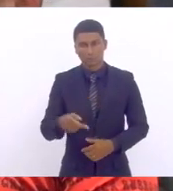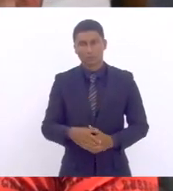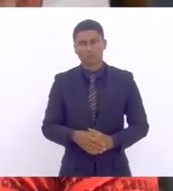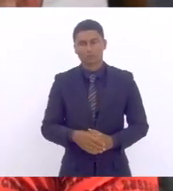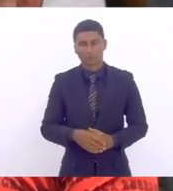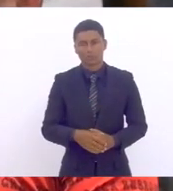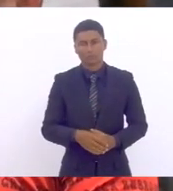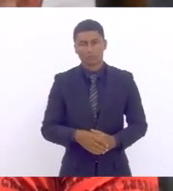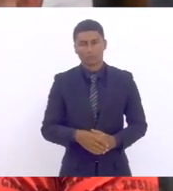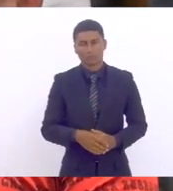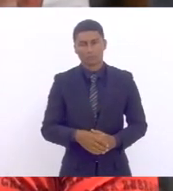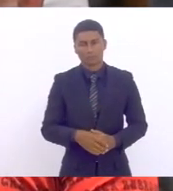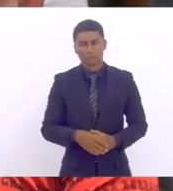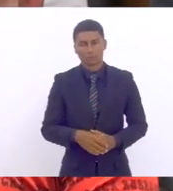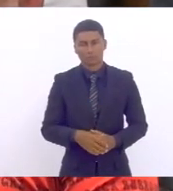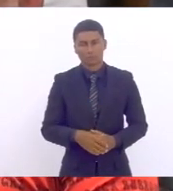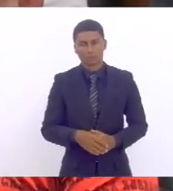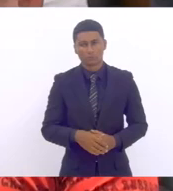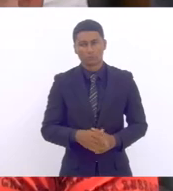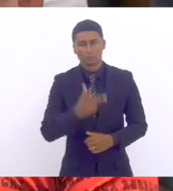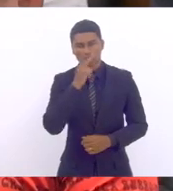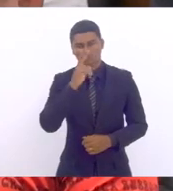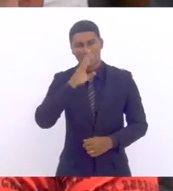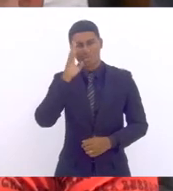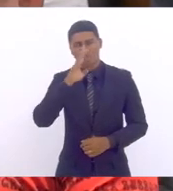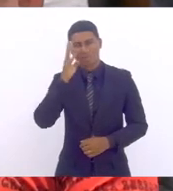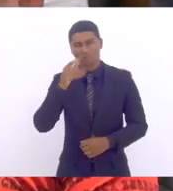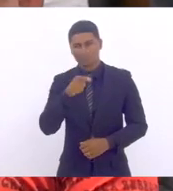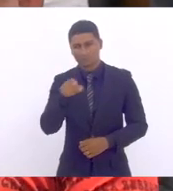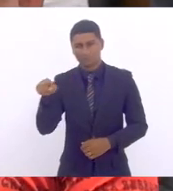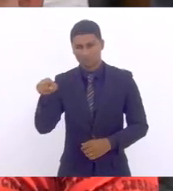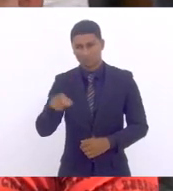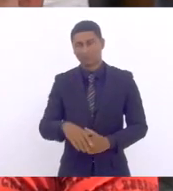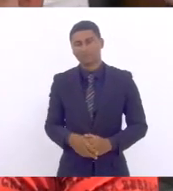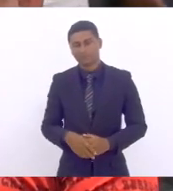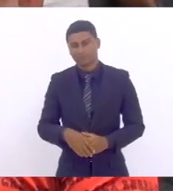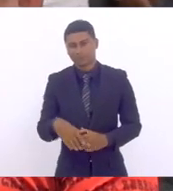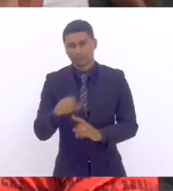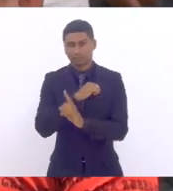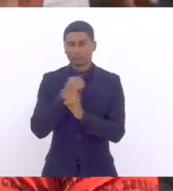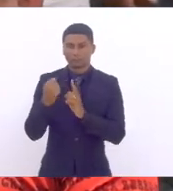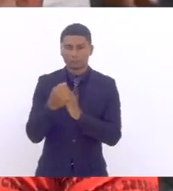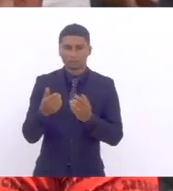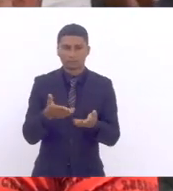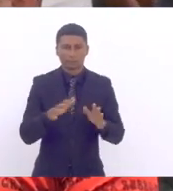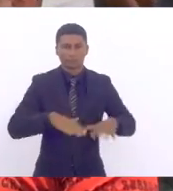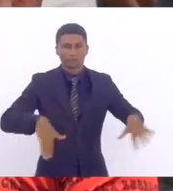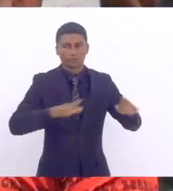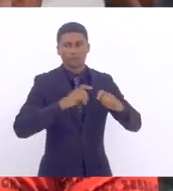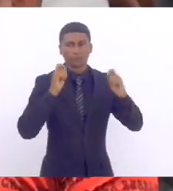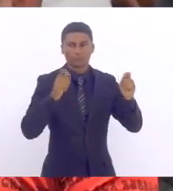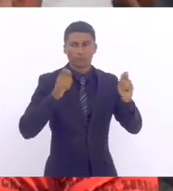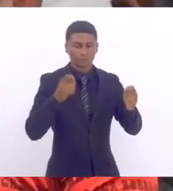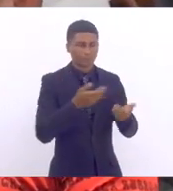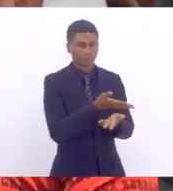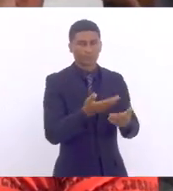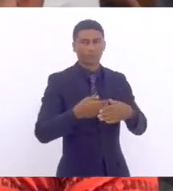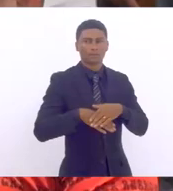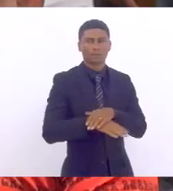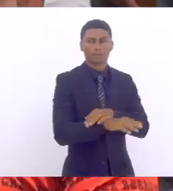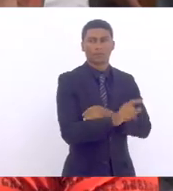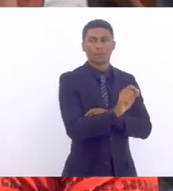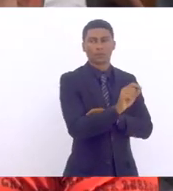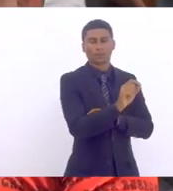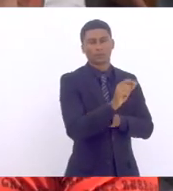registrado o tratamento arbitrário que é dado como um todo pela sociedade às torcidas, que estão acostumadas em um ato